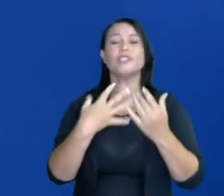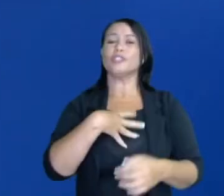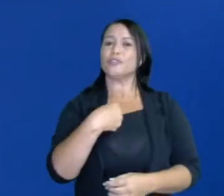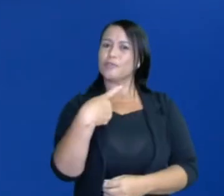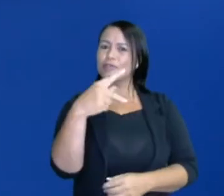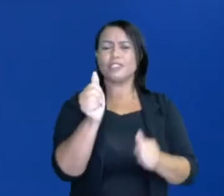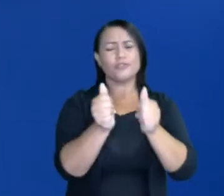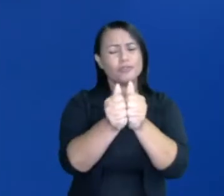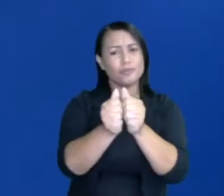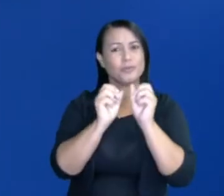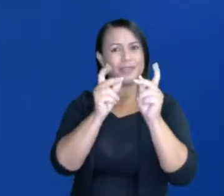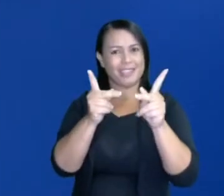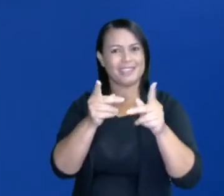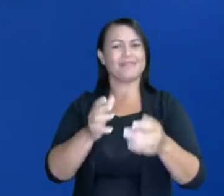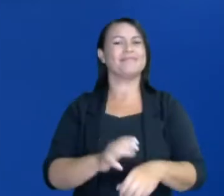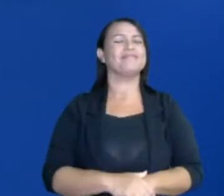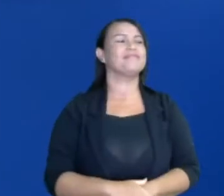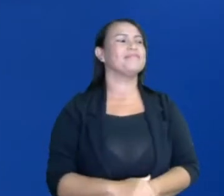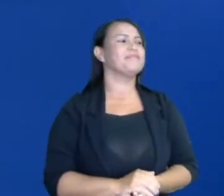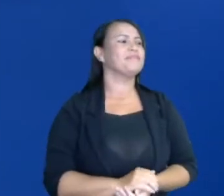momento de aprendizagem, certo?